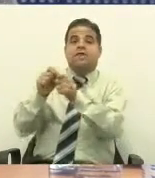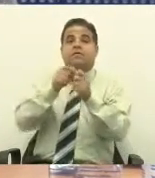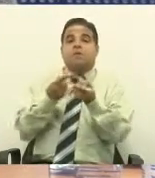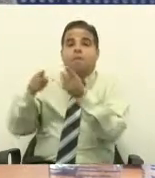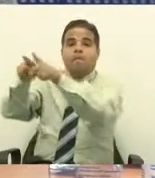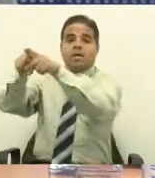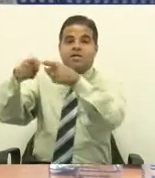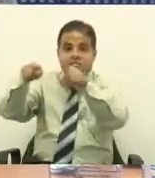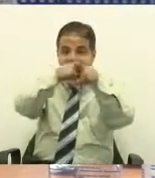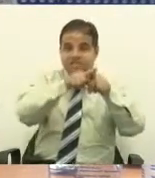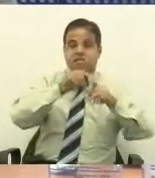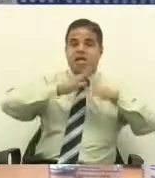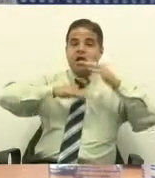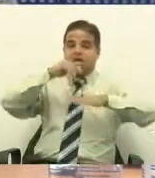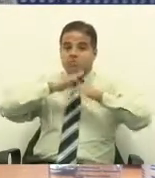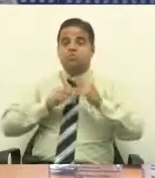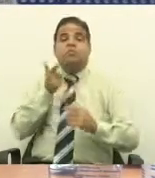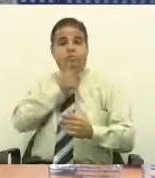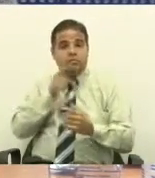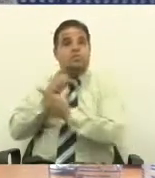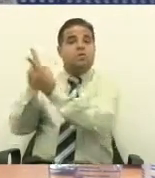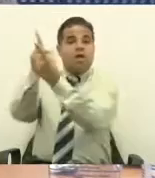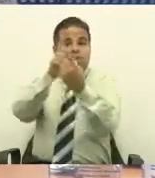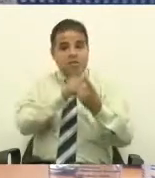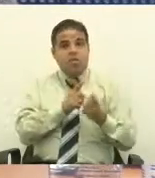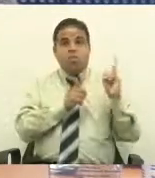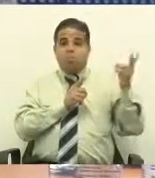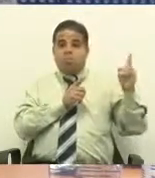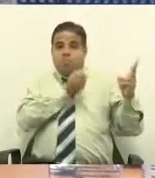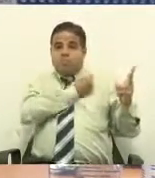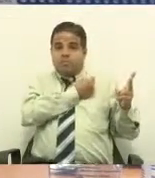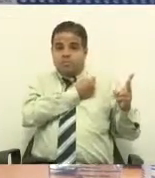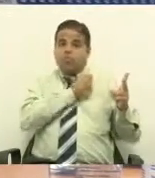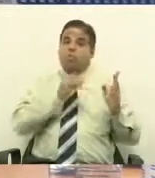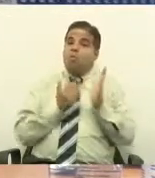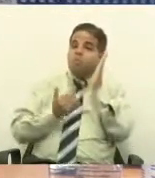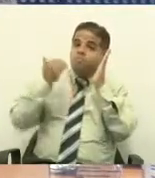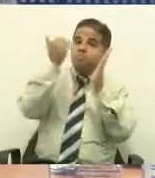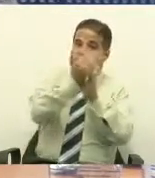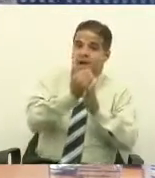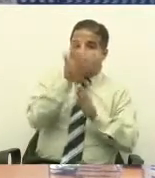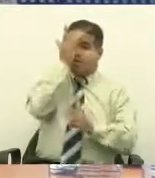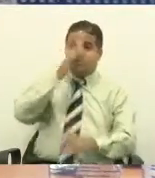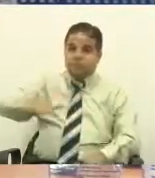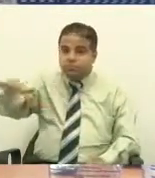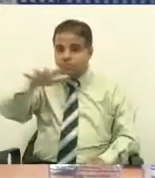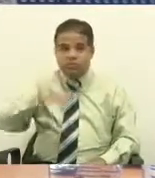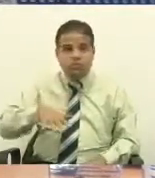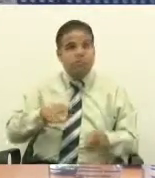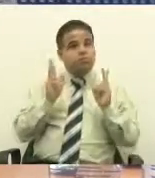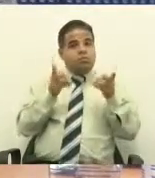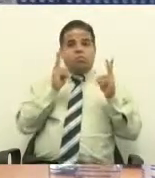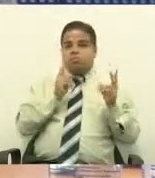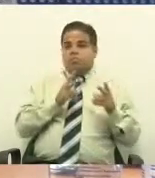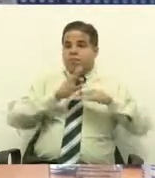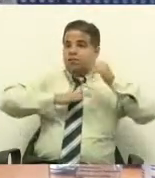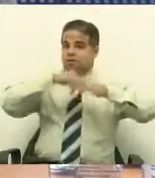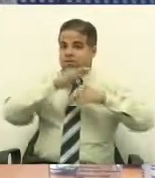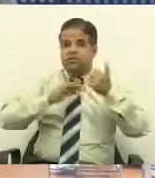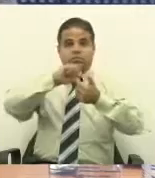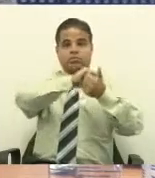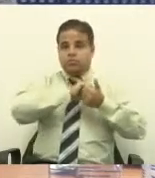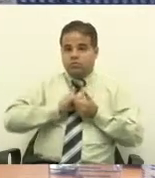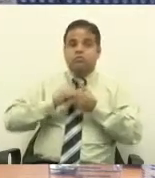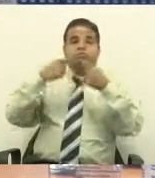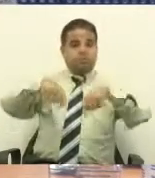ações, e temos atendido o mesmo número ou mais da população e com o mesmo tipo de ação da